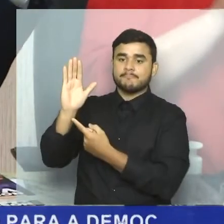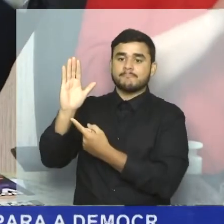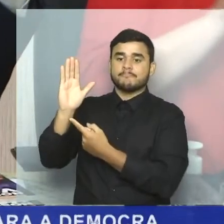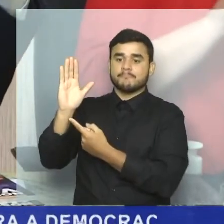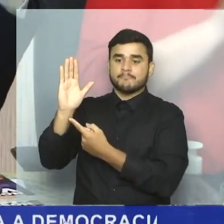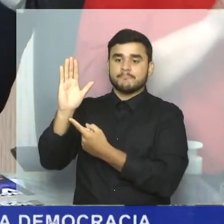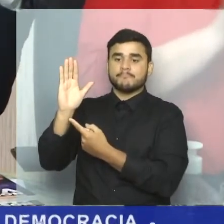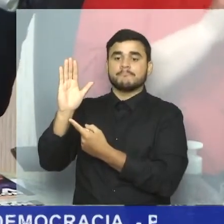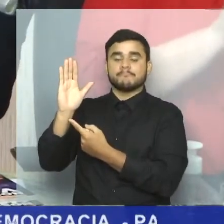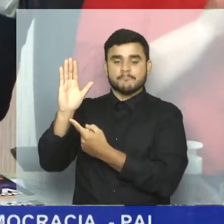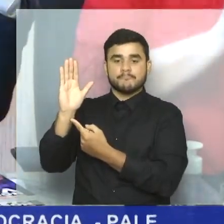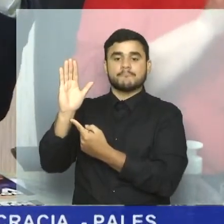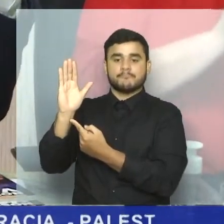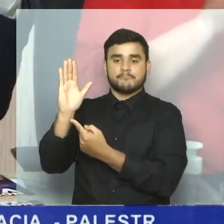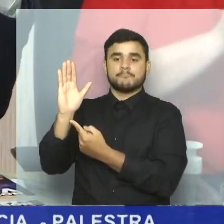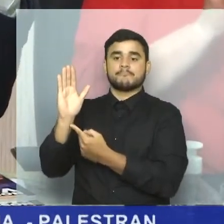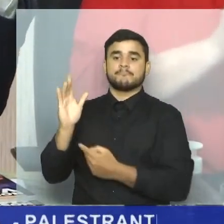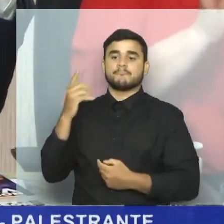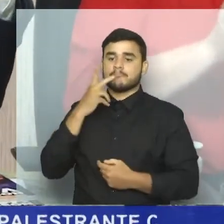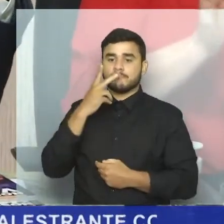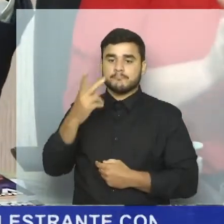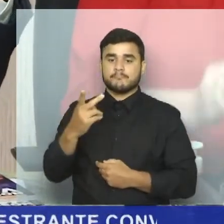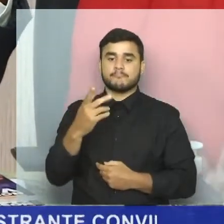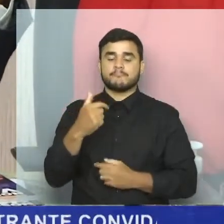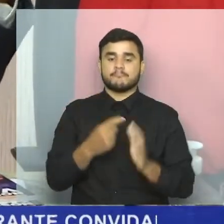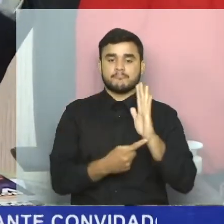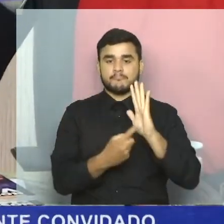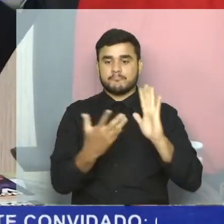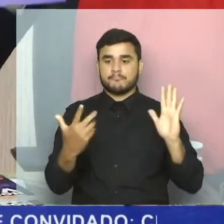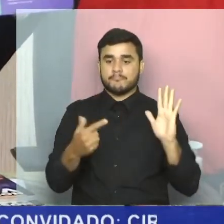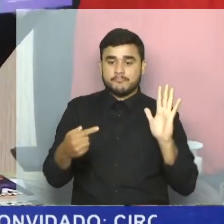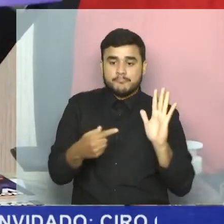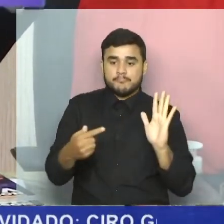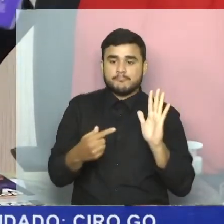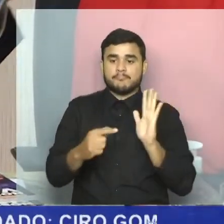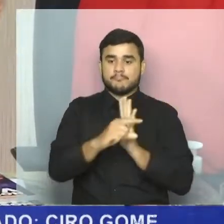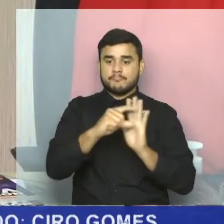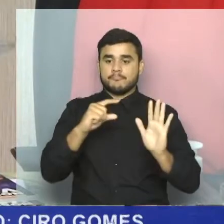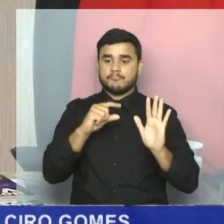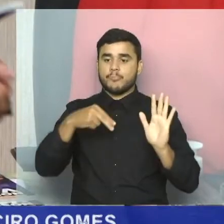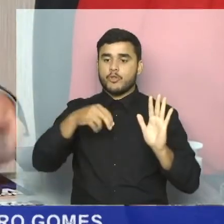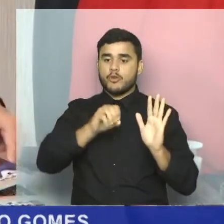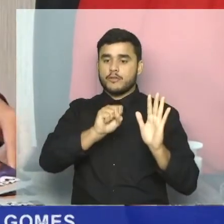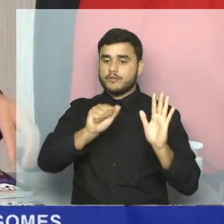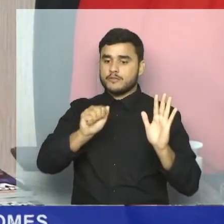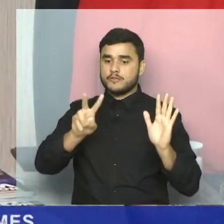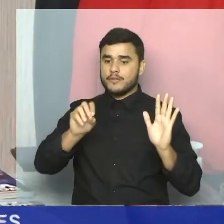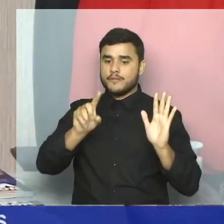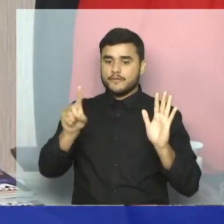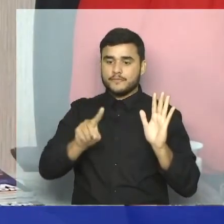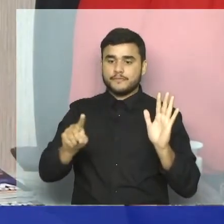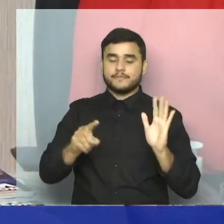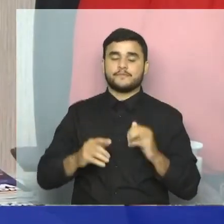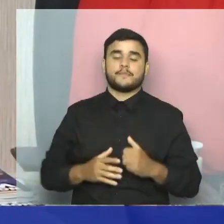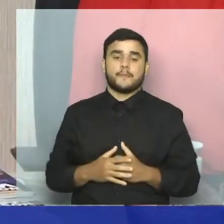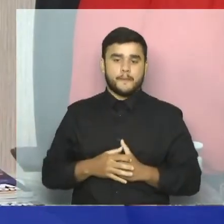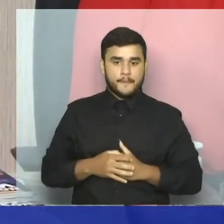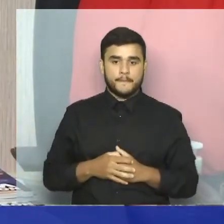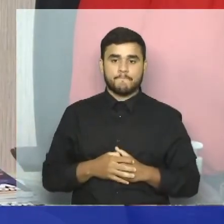o lançamento da 7ª edição da revista Nossa Voz, ok?